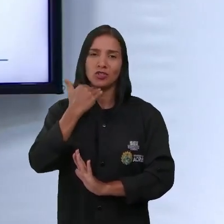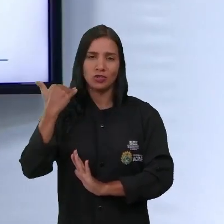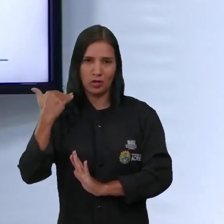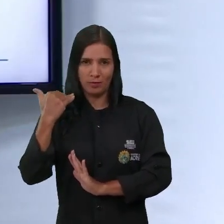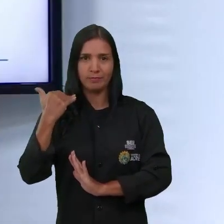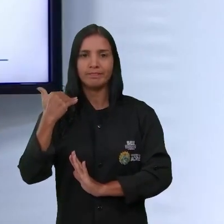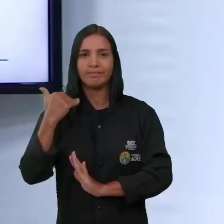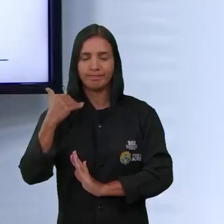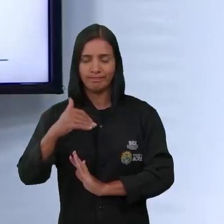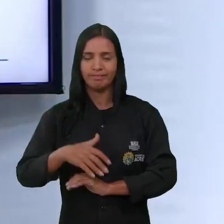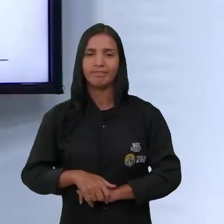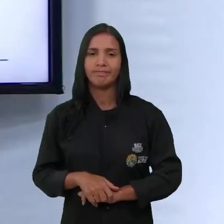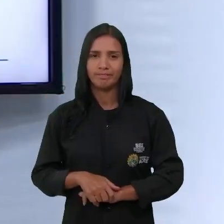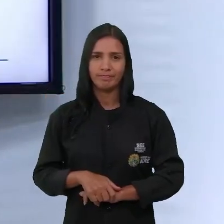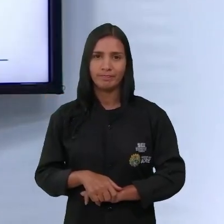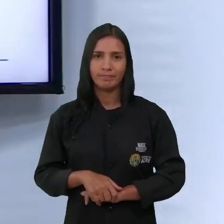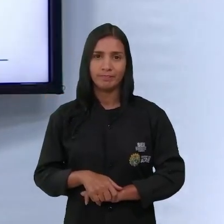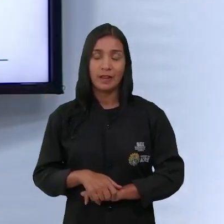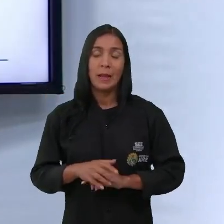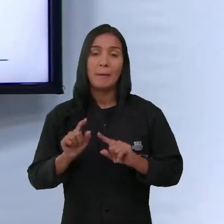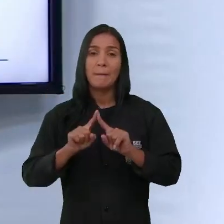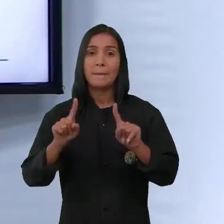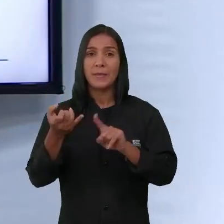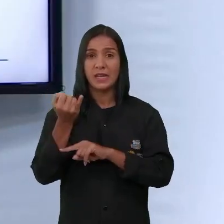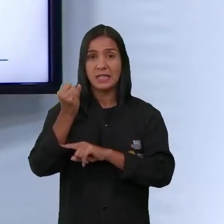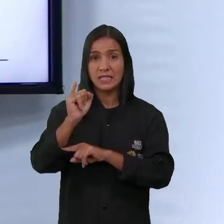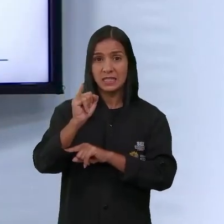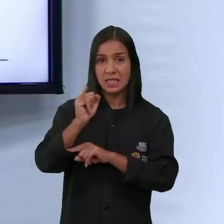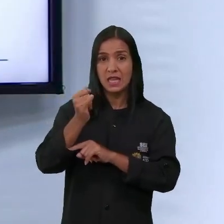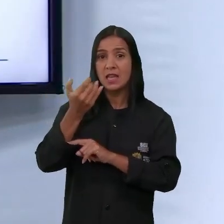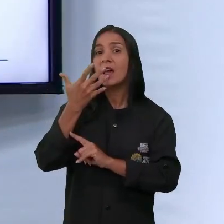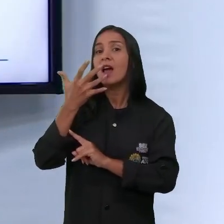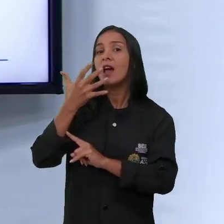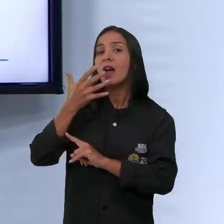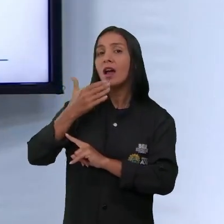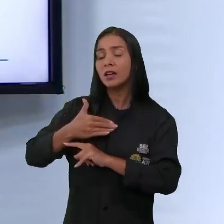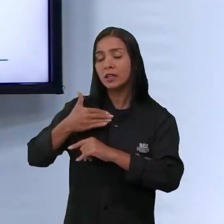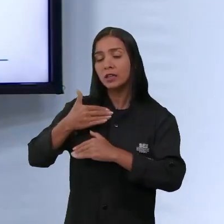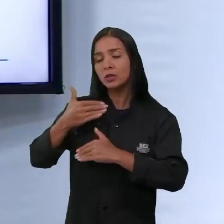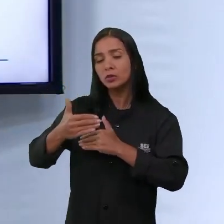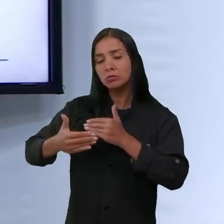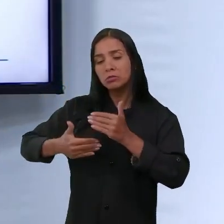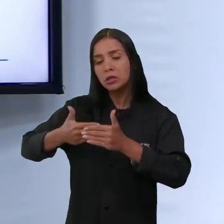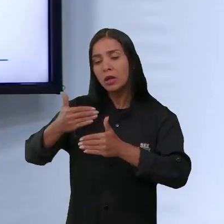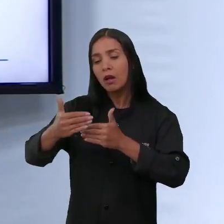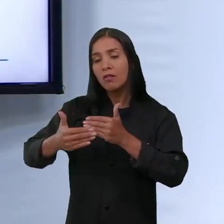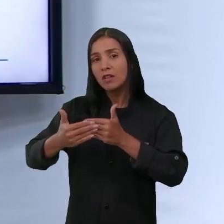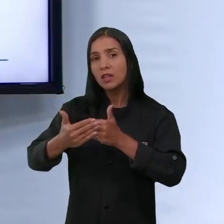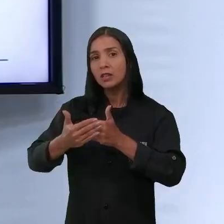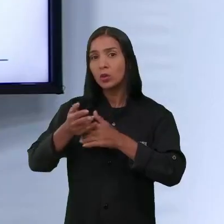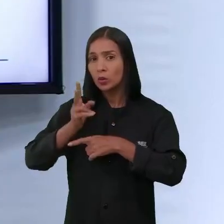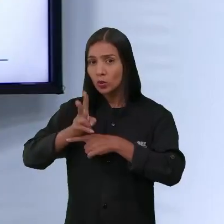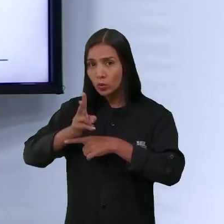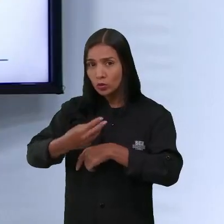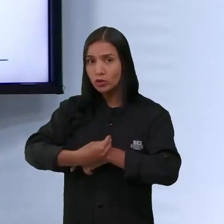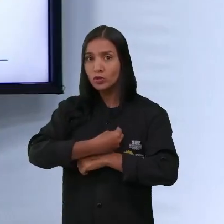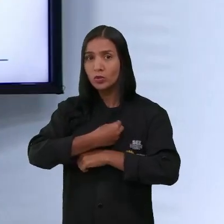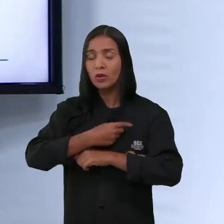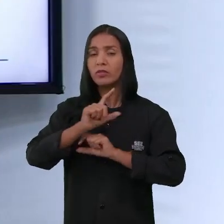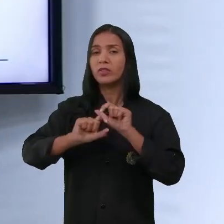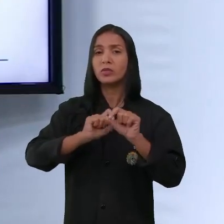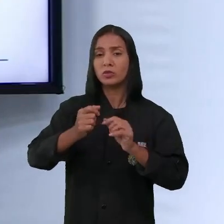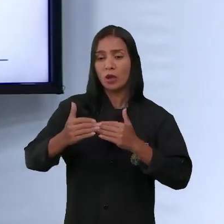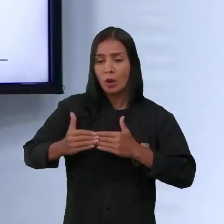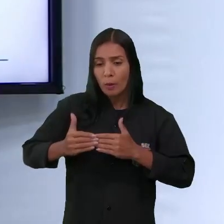sem vida. E quando ela dispõe da vida no momento do parto, em um curto intervalo